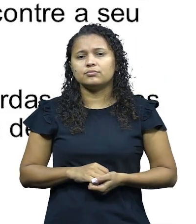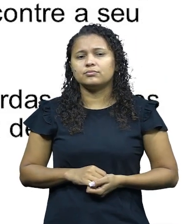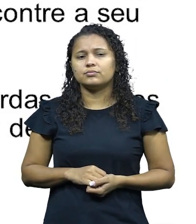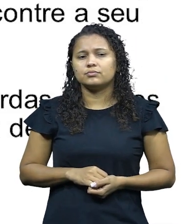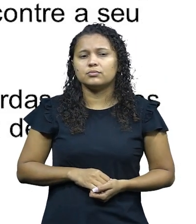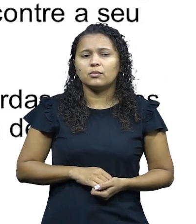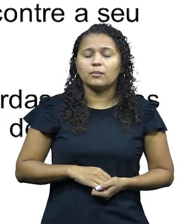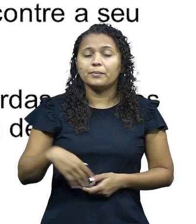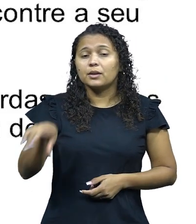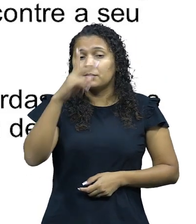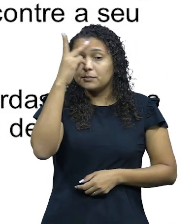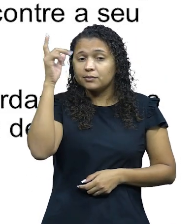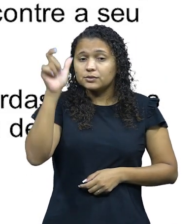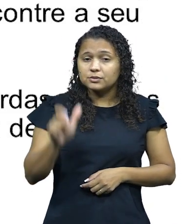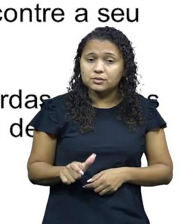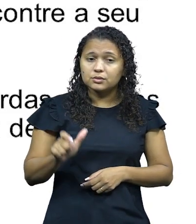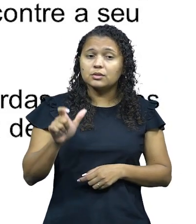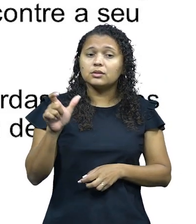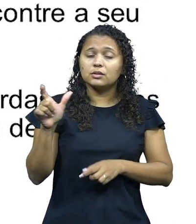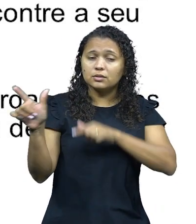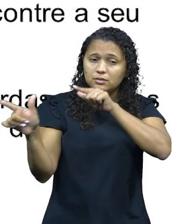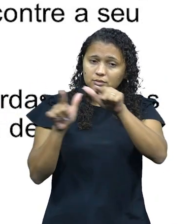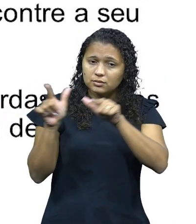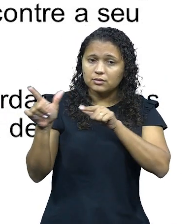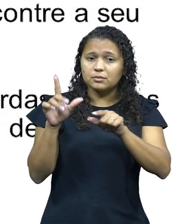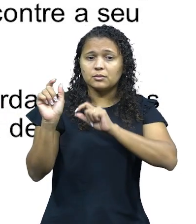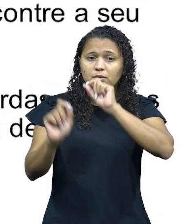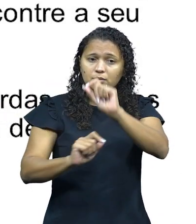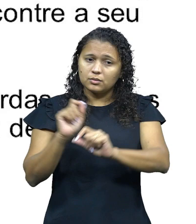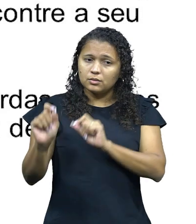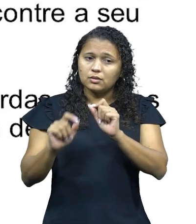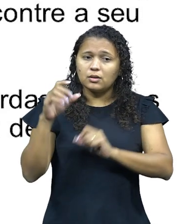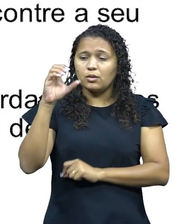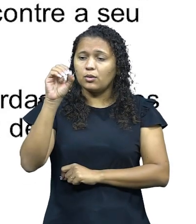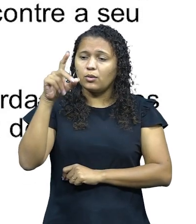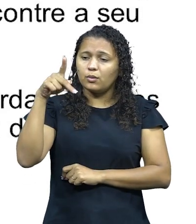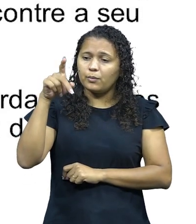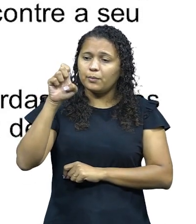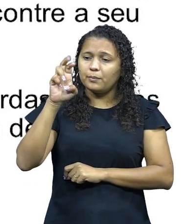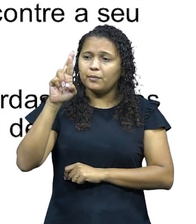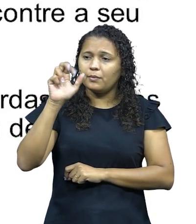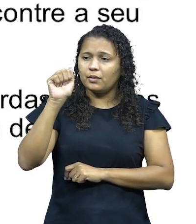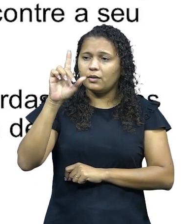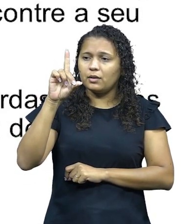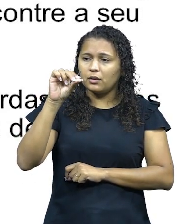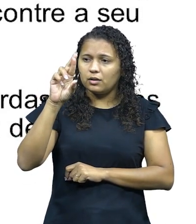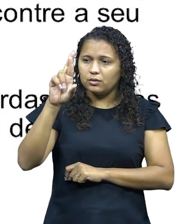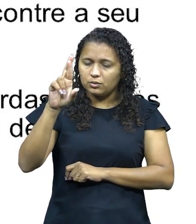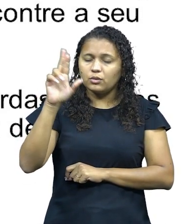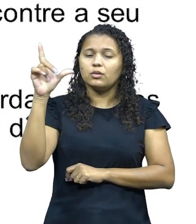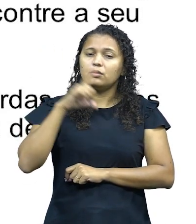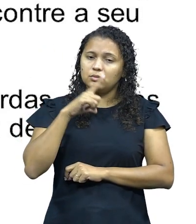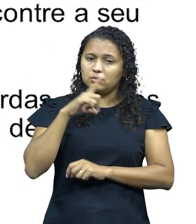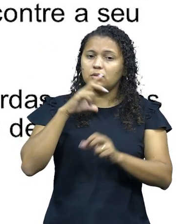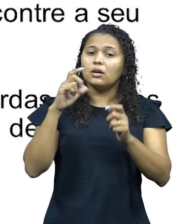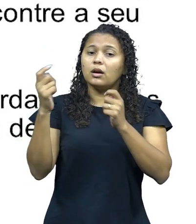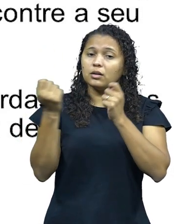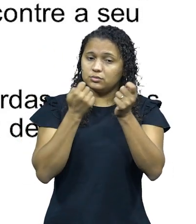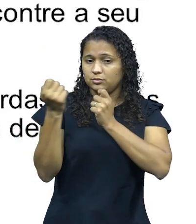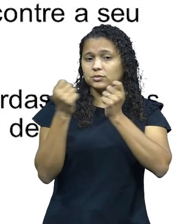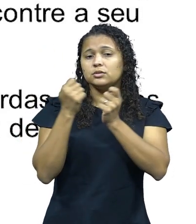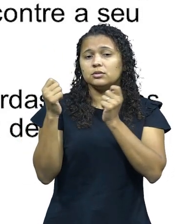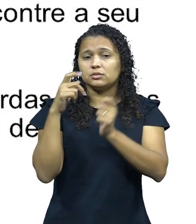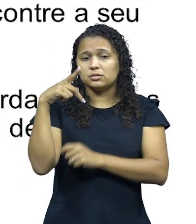E o operador portuário, ele responde diante da administração do